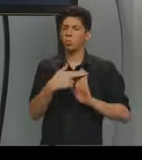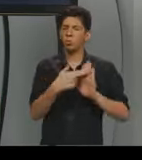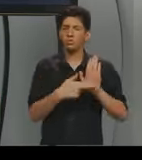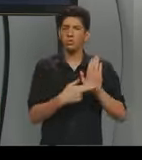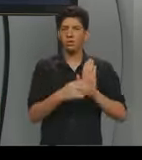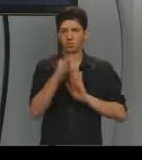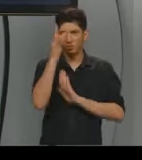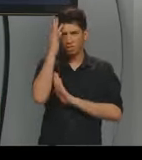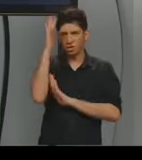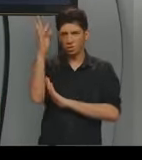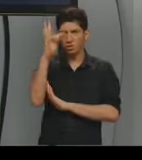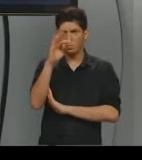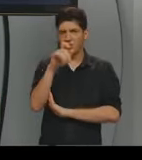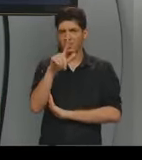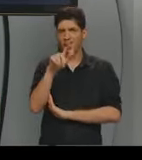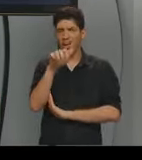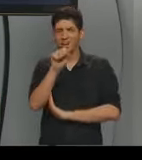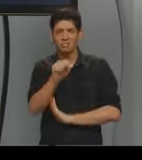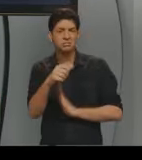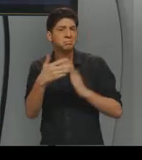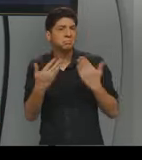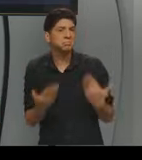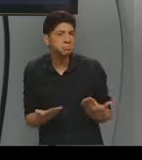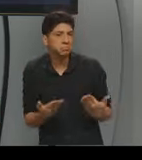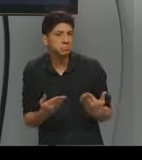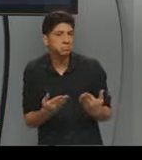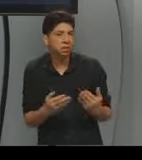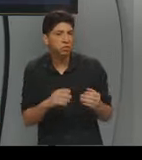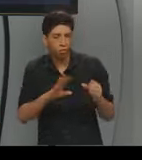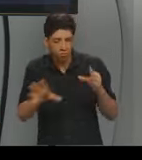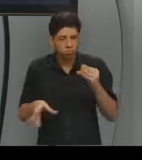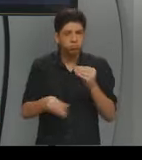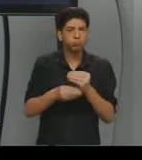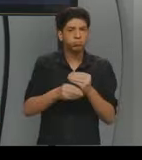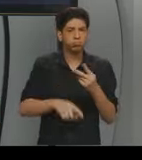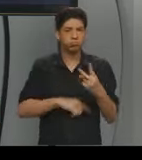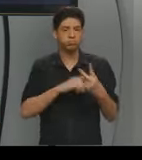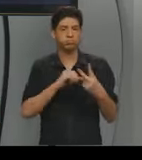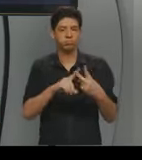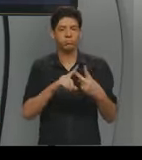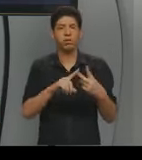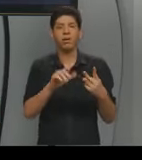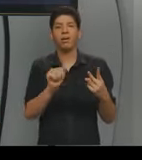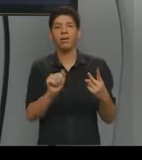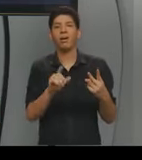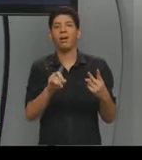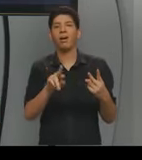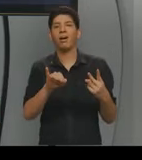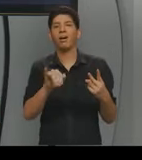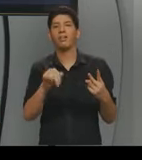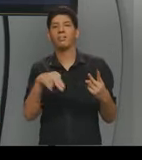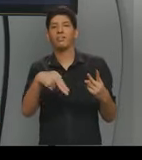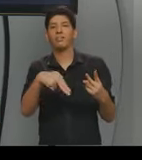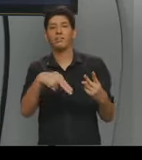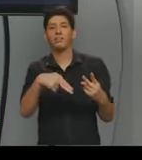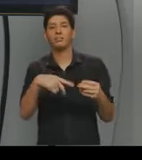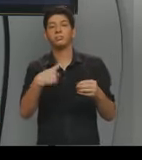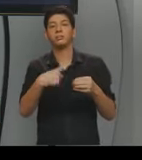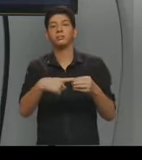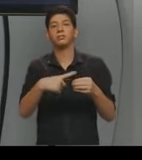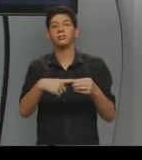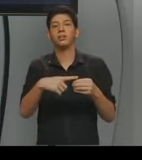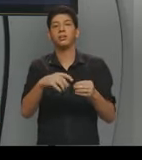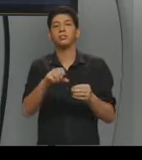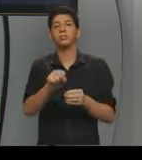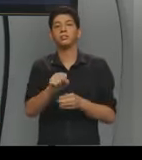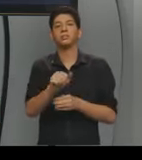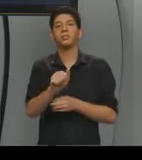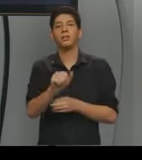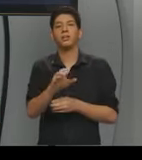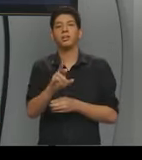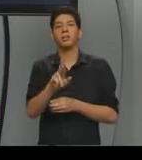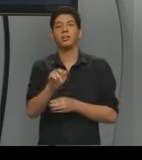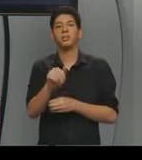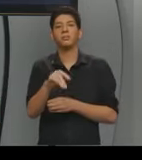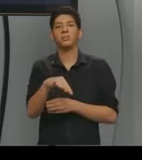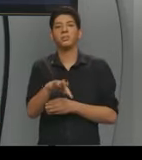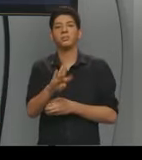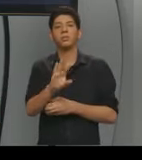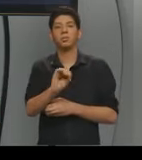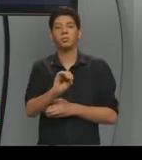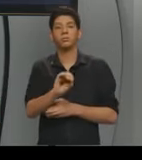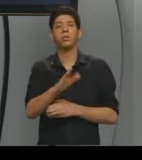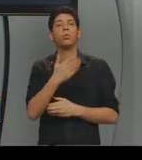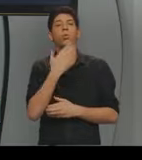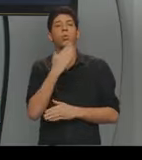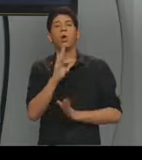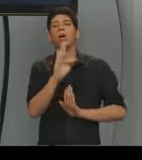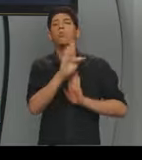de Tales? E eu vou juntar a pergunta dele com a do Adrian, da Escola Estadual Sinhana Borges, em Sacramento. Qual é a fórmula